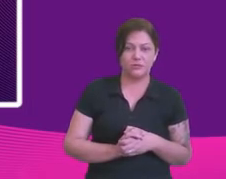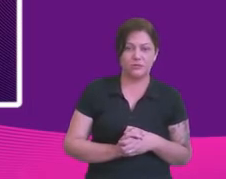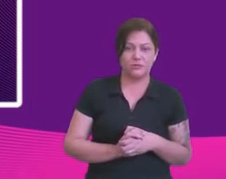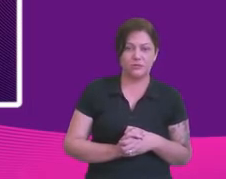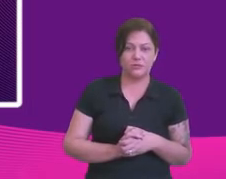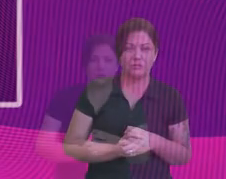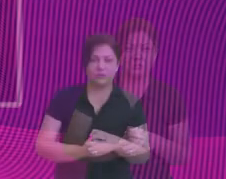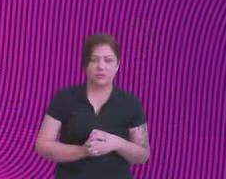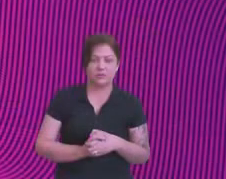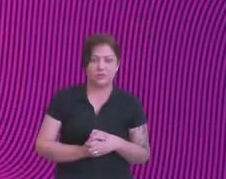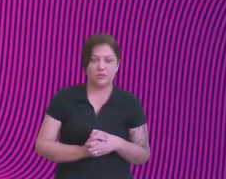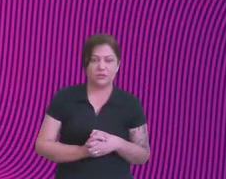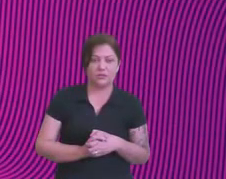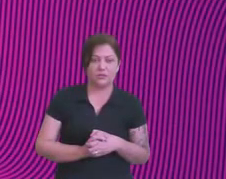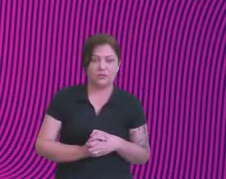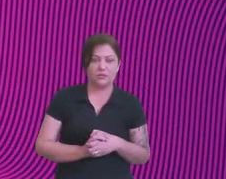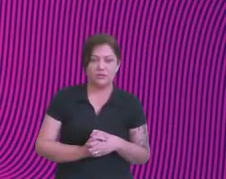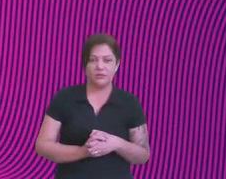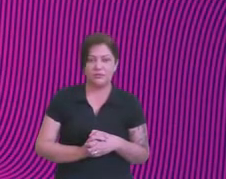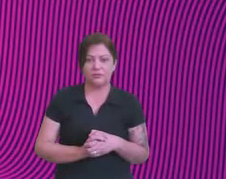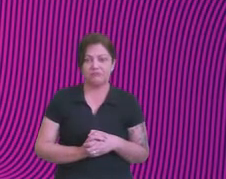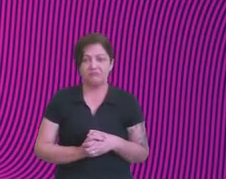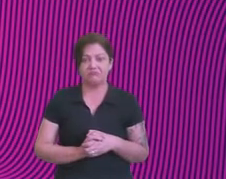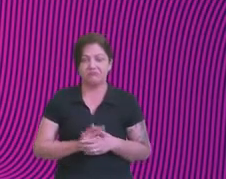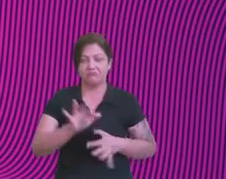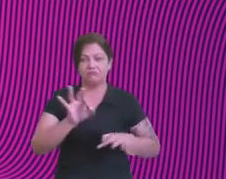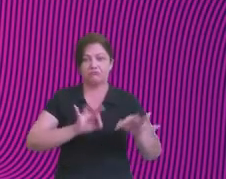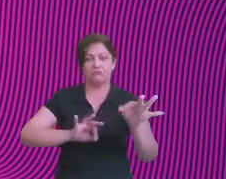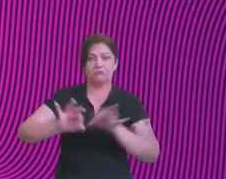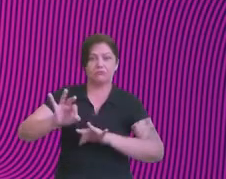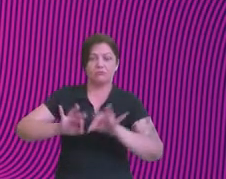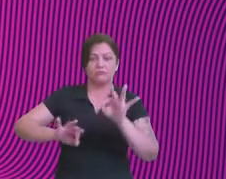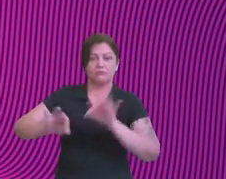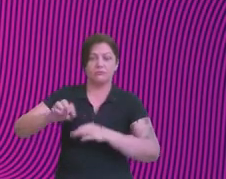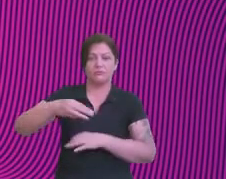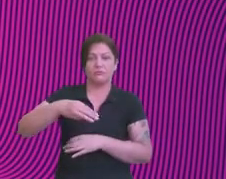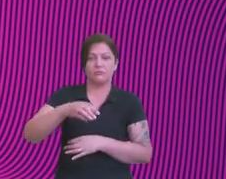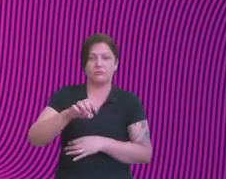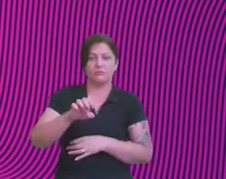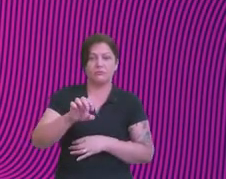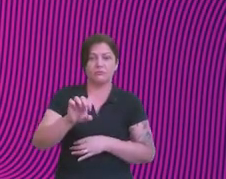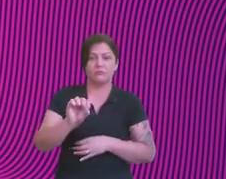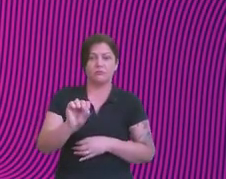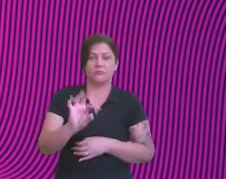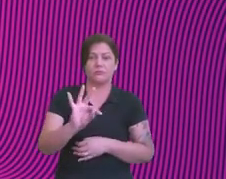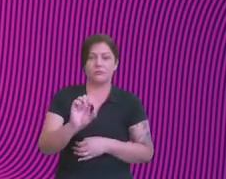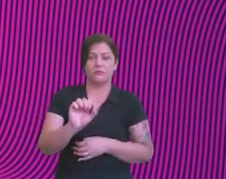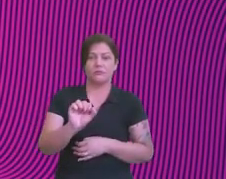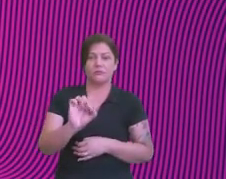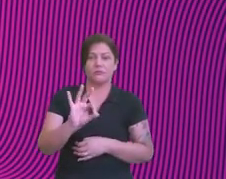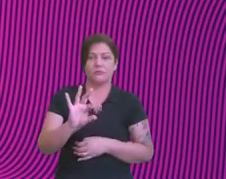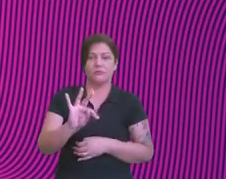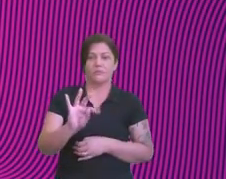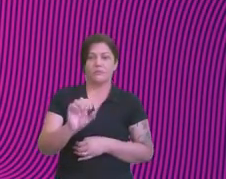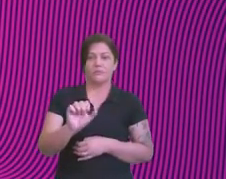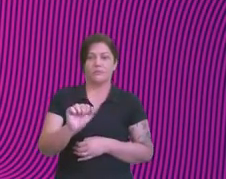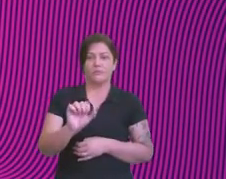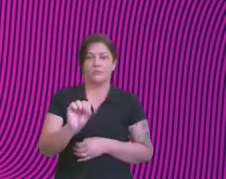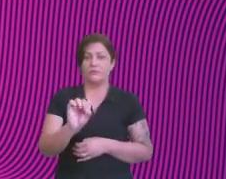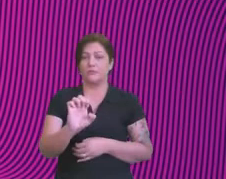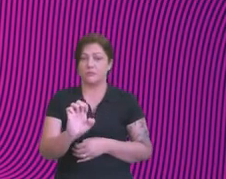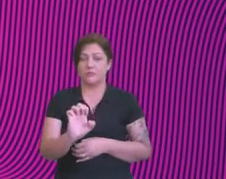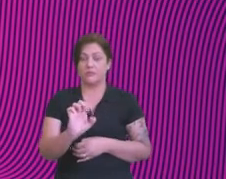com tumor sincrônico, né? É uma metástase sincrônica, né, de cólon para fígado, um